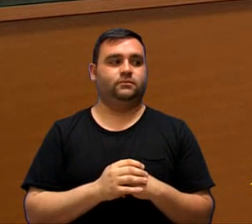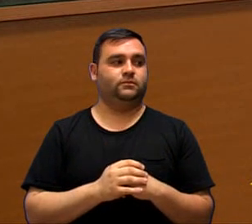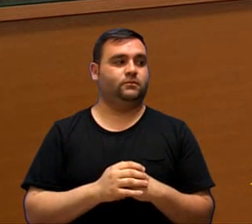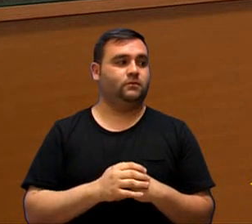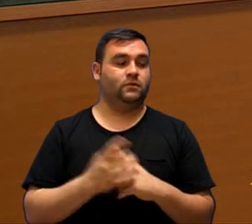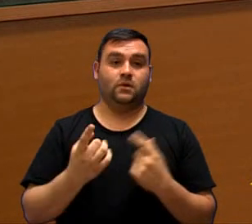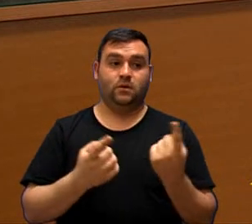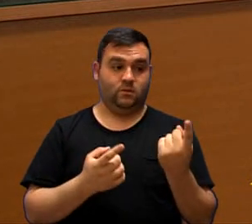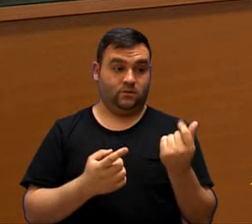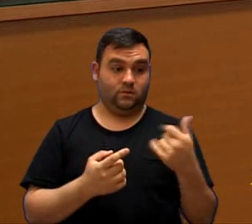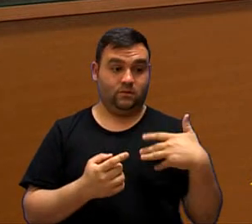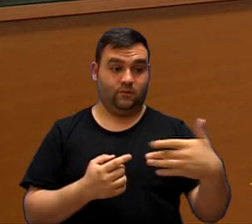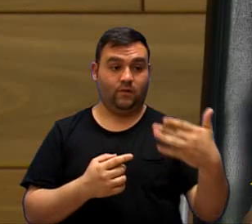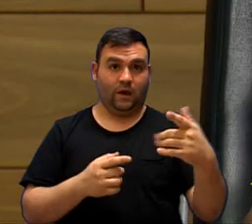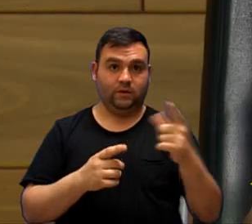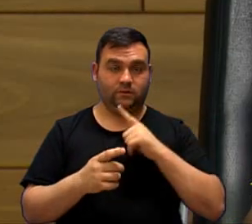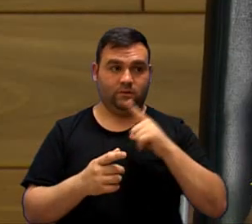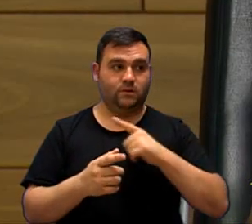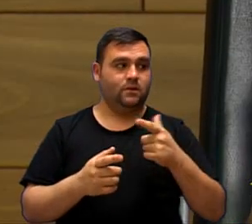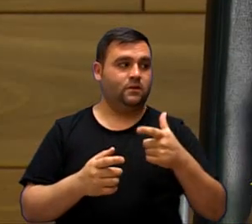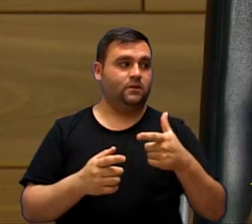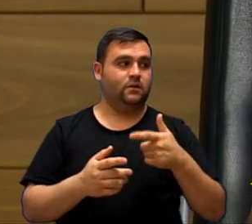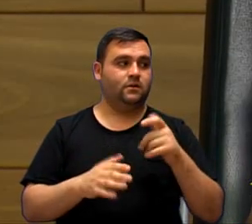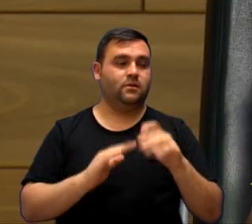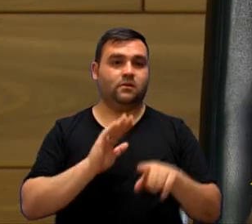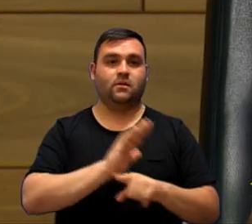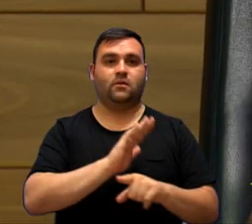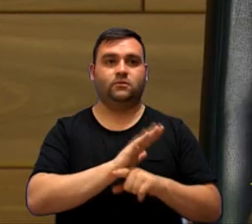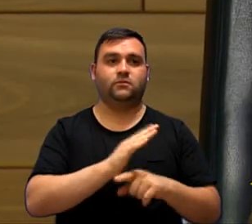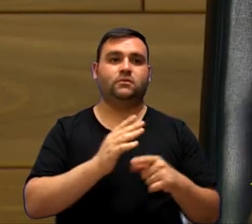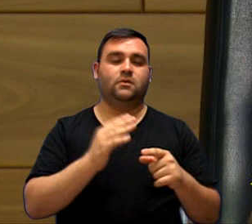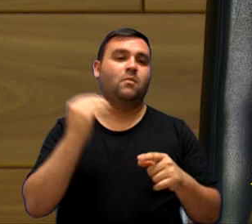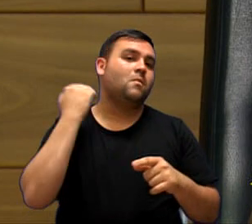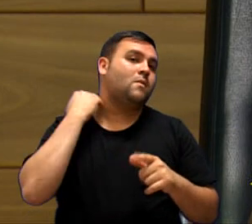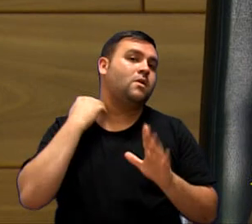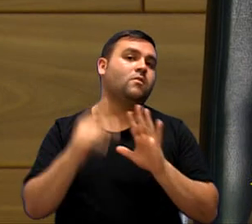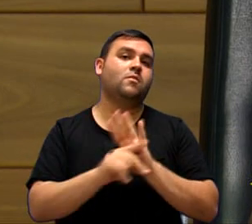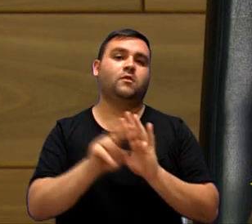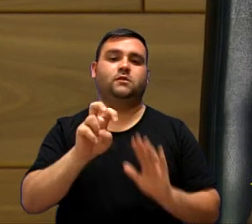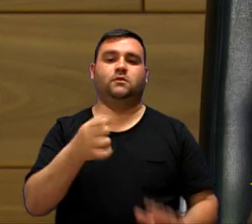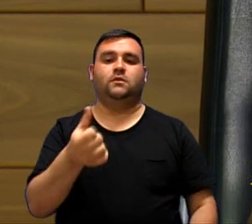o valor que nós vamos ter de repasse do banco é de